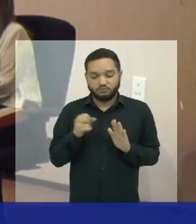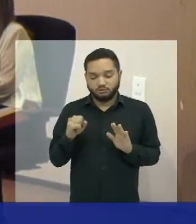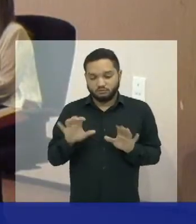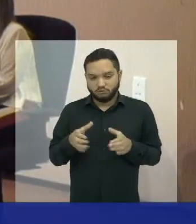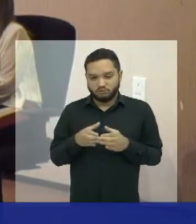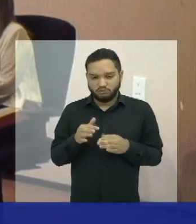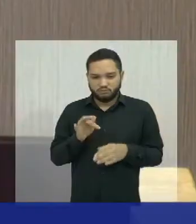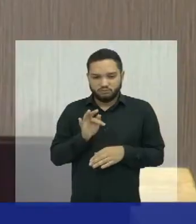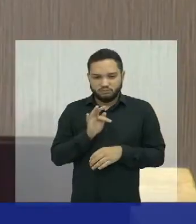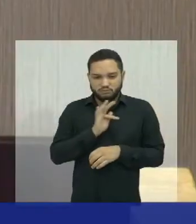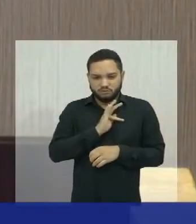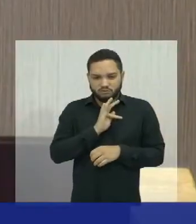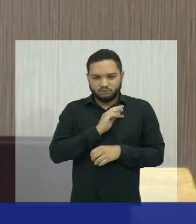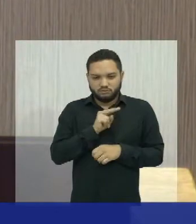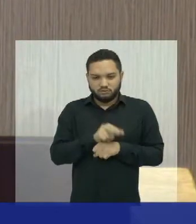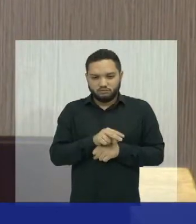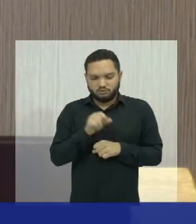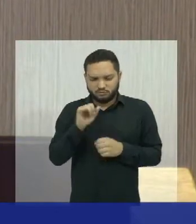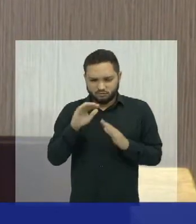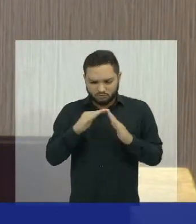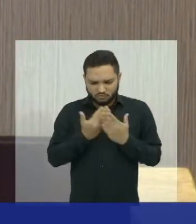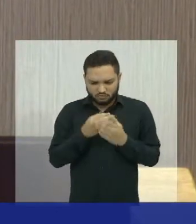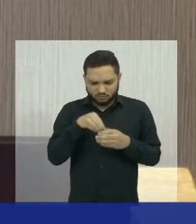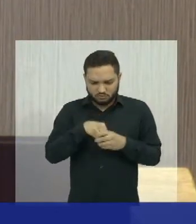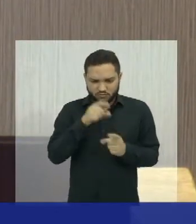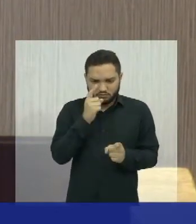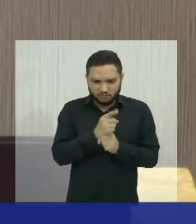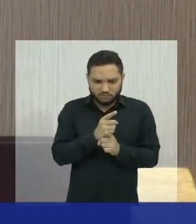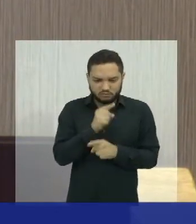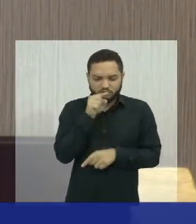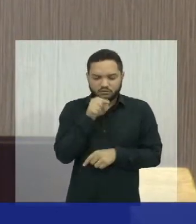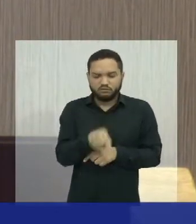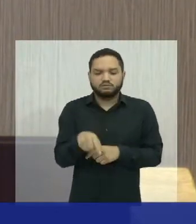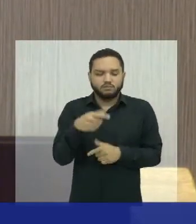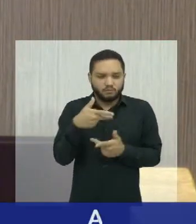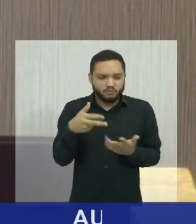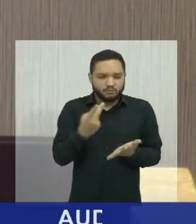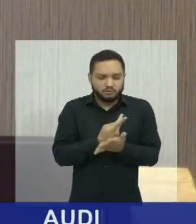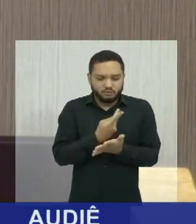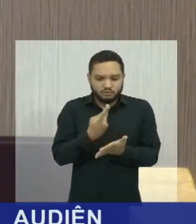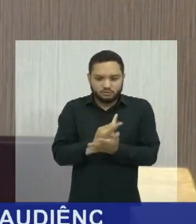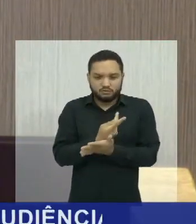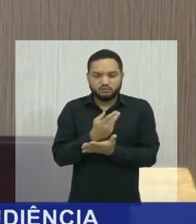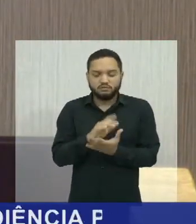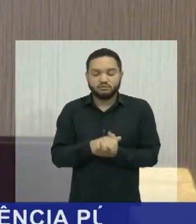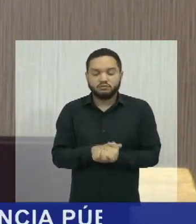fiscalização vai, que vê uma irregularidade, por exemplo, numa escola,